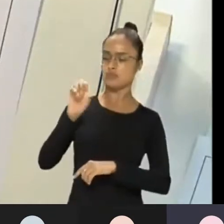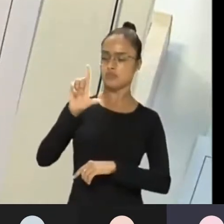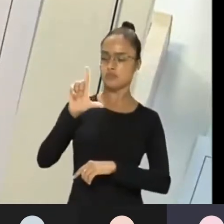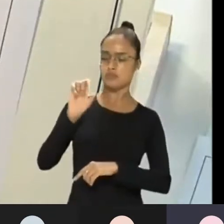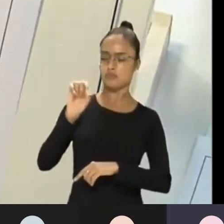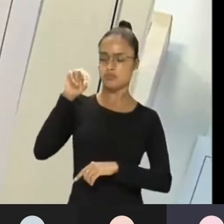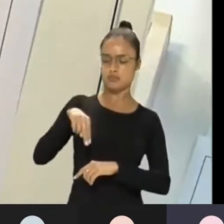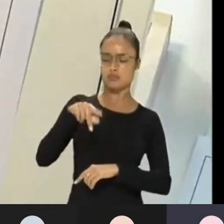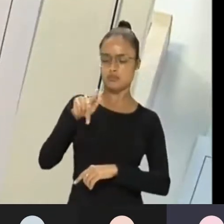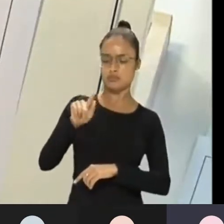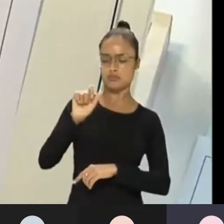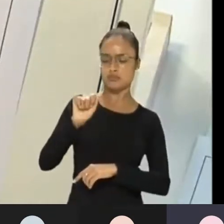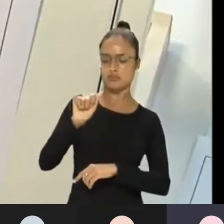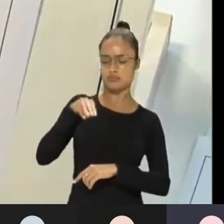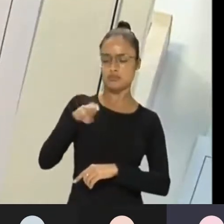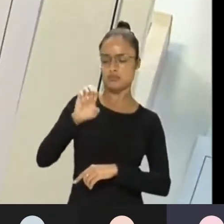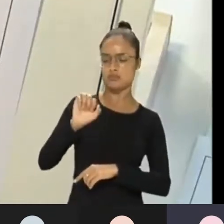na parte superior.